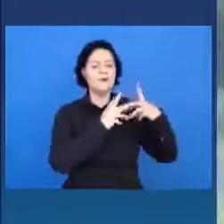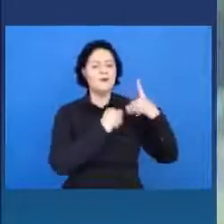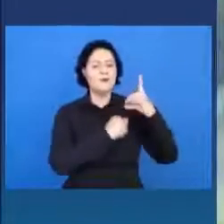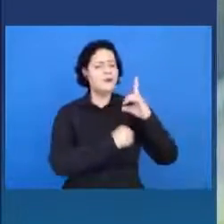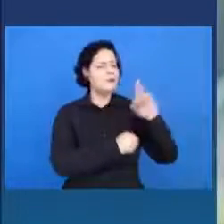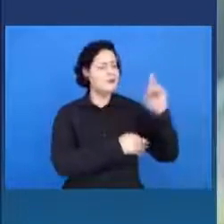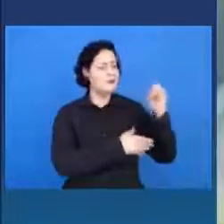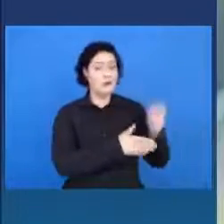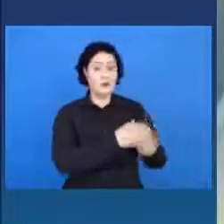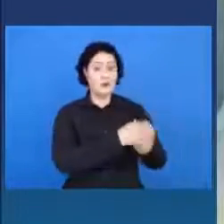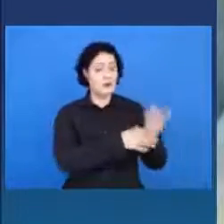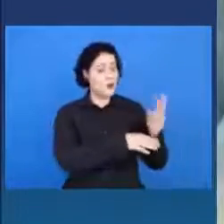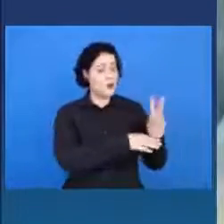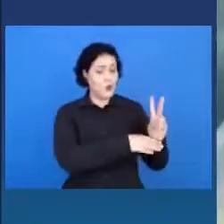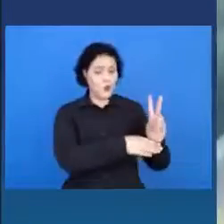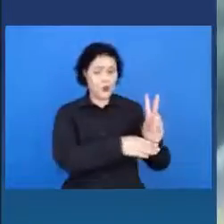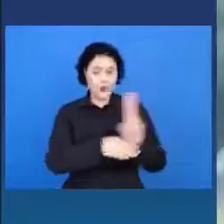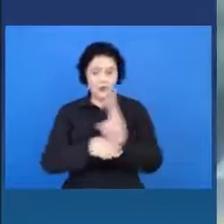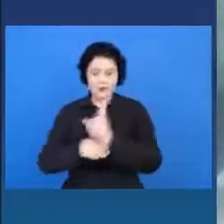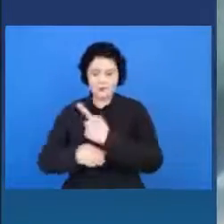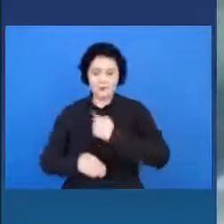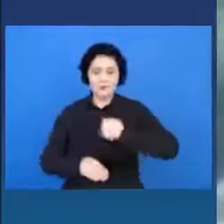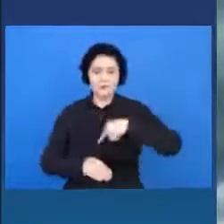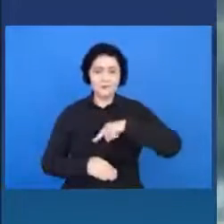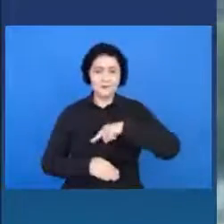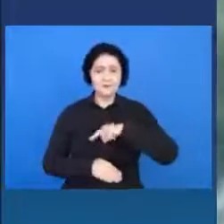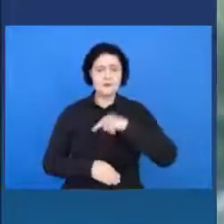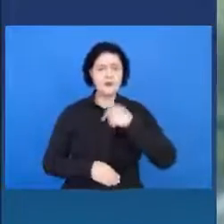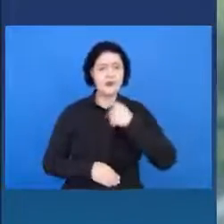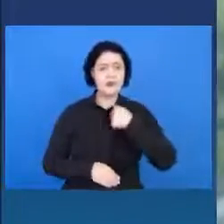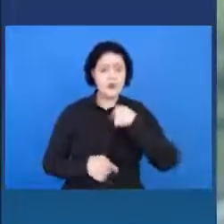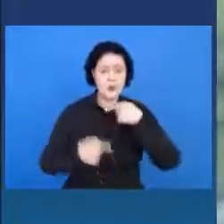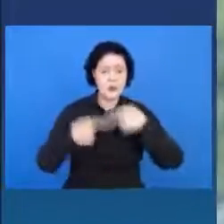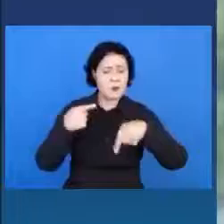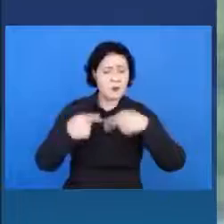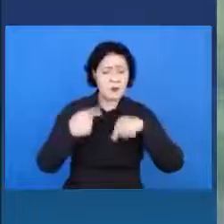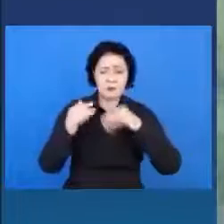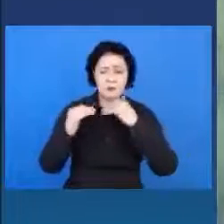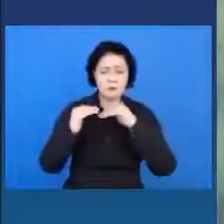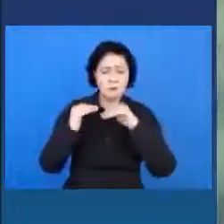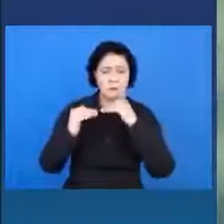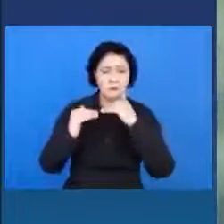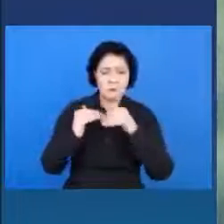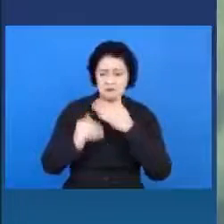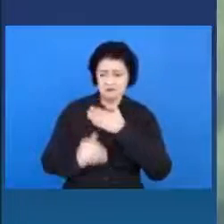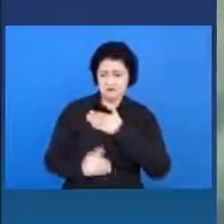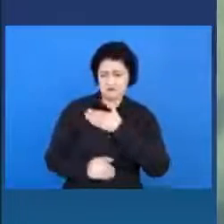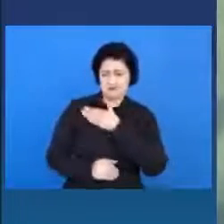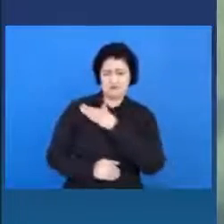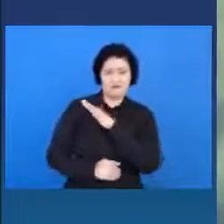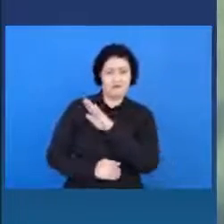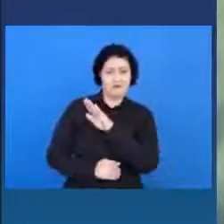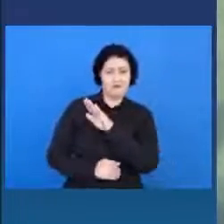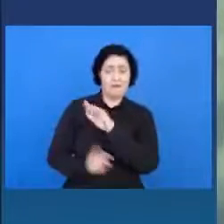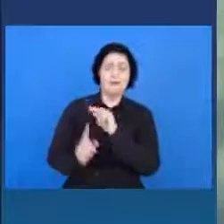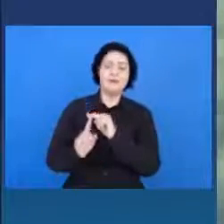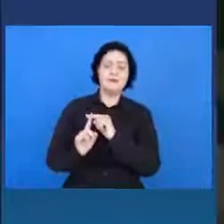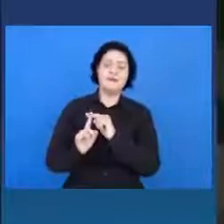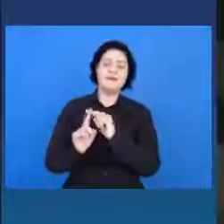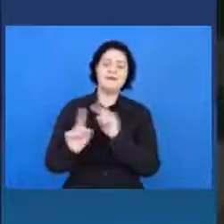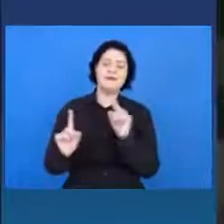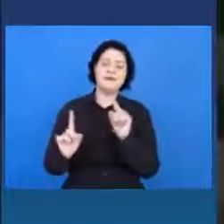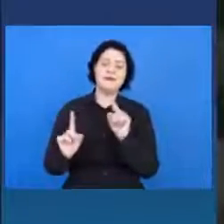mesmo que não entendamos alguém não concordemos com álcool ou não gostemos de alguma coisa